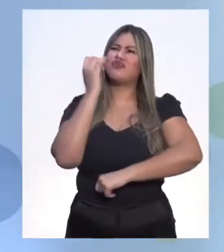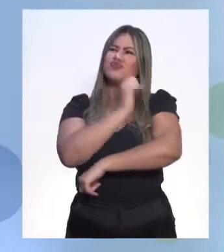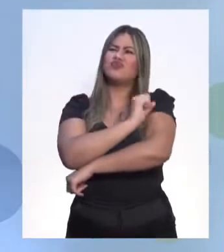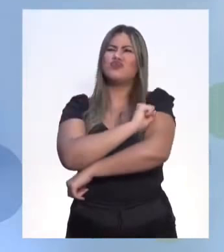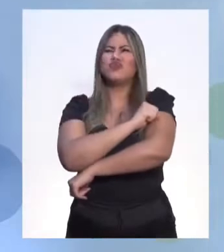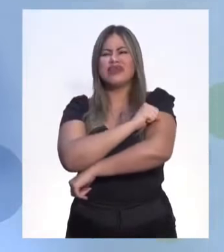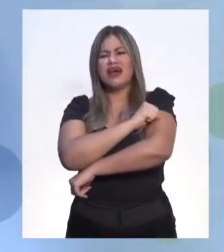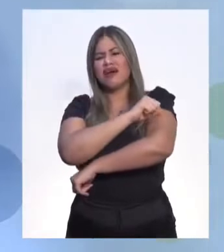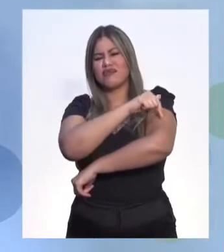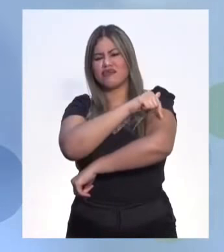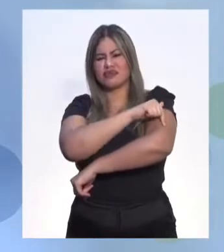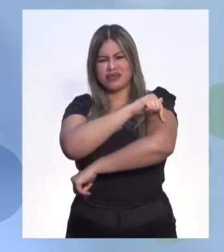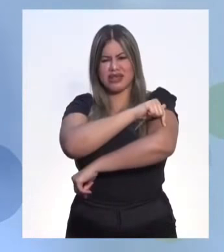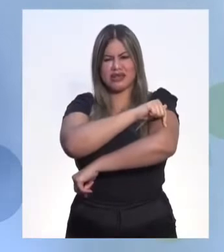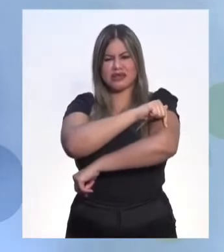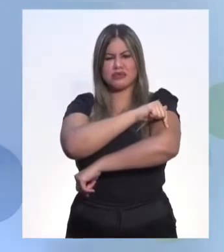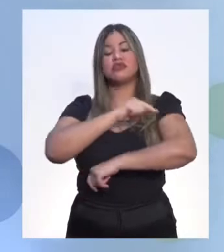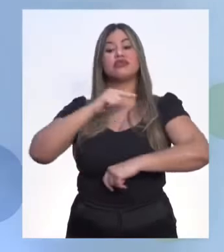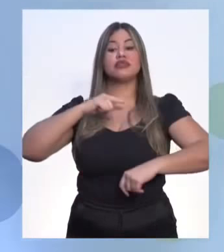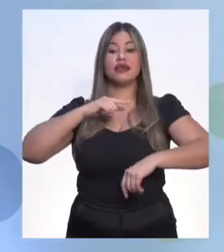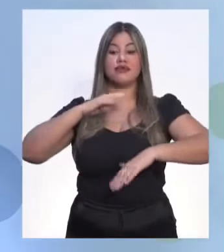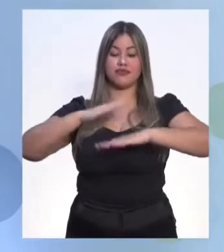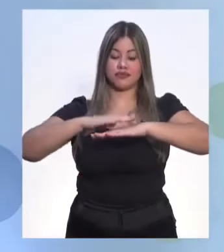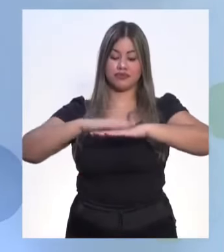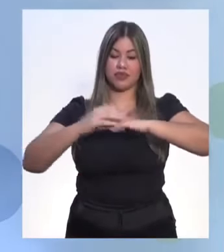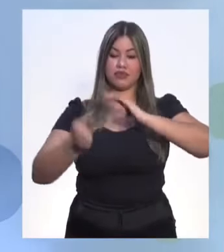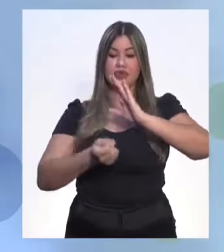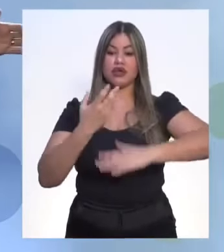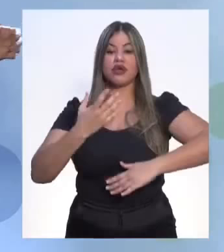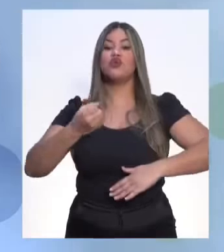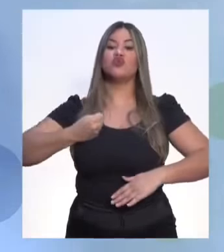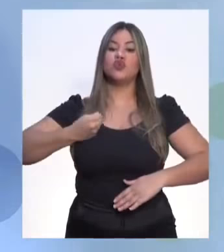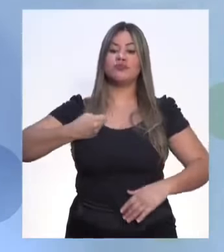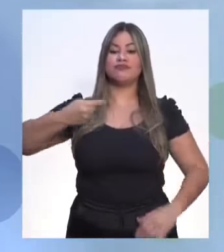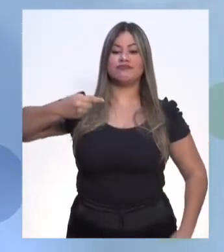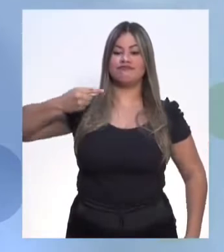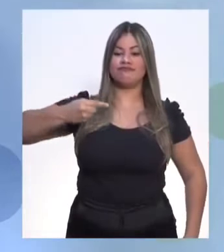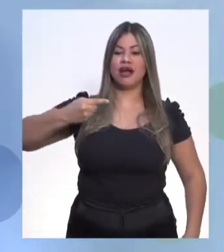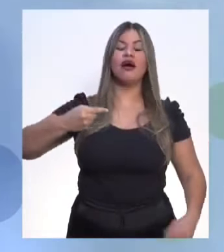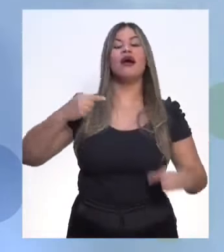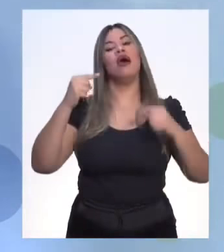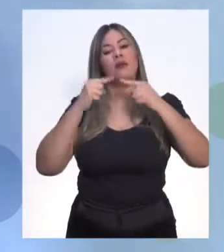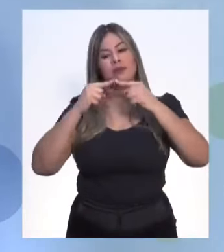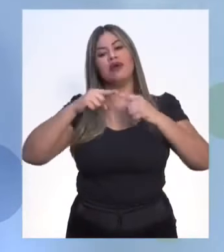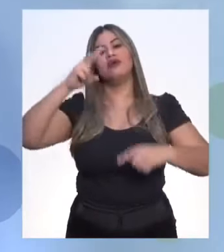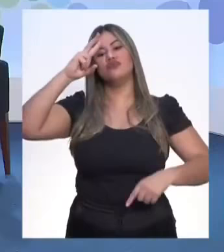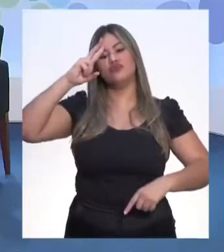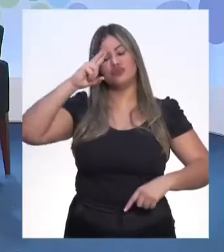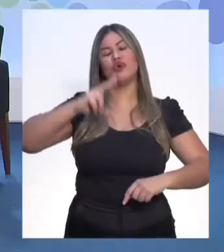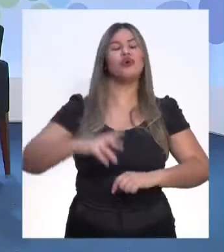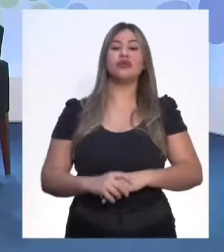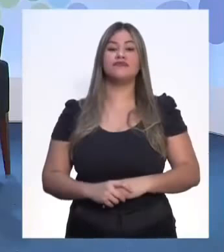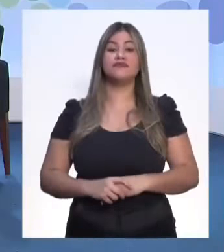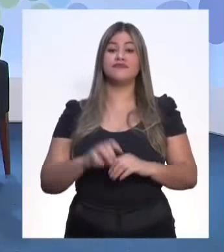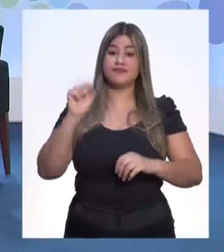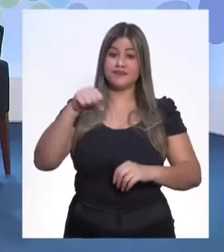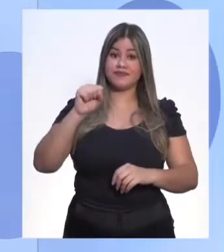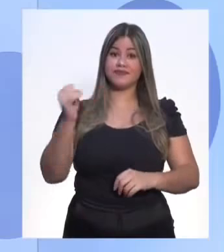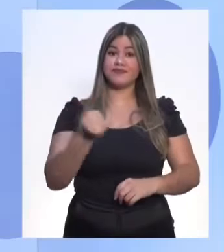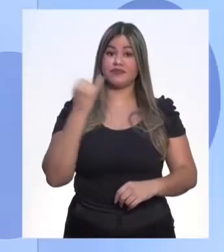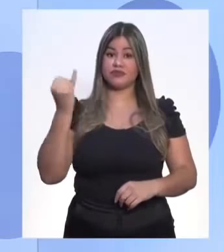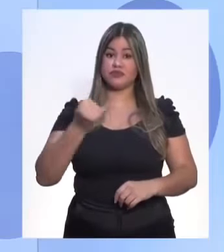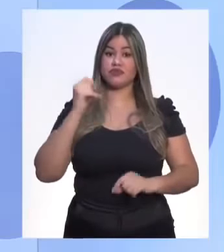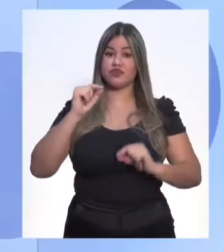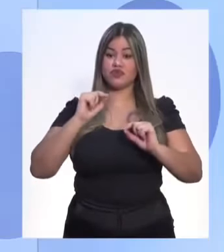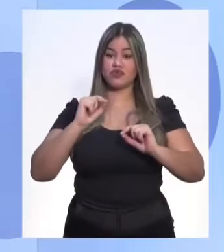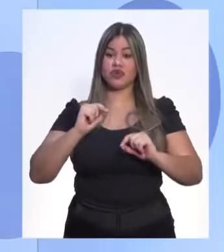para o sétimo né a criação dos números negativos que tem a ver com um conceito histórico toda né assim é muito importante essa